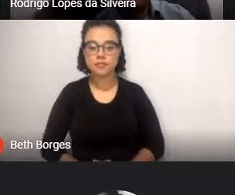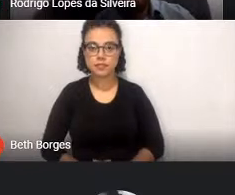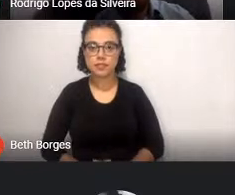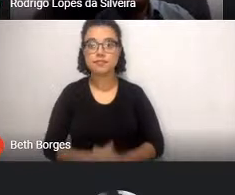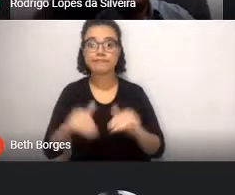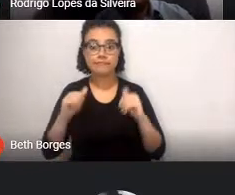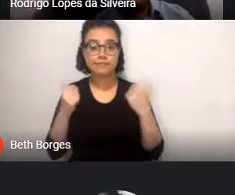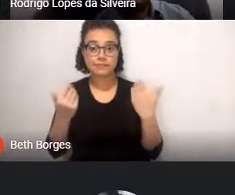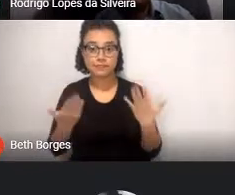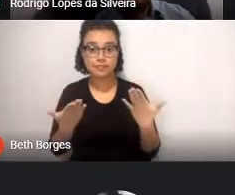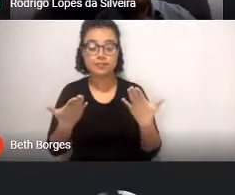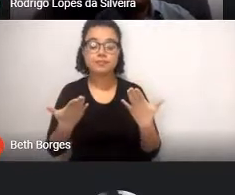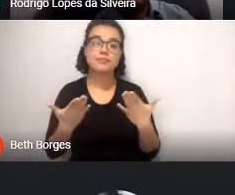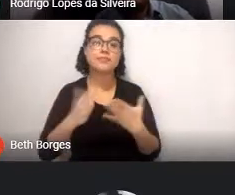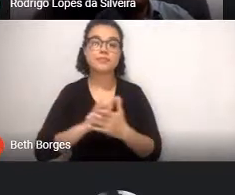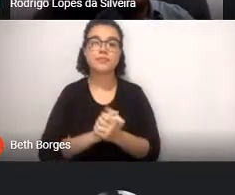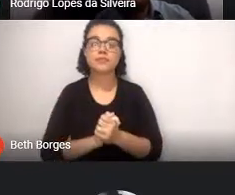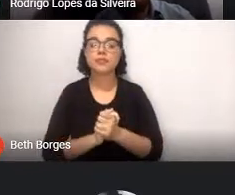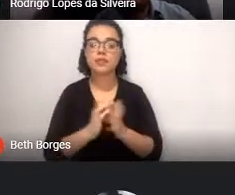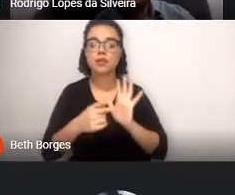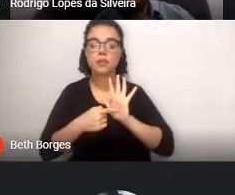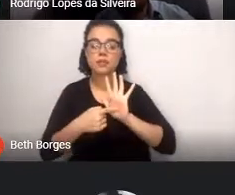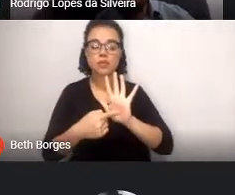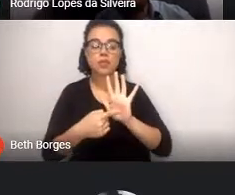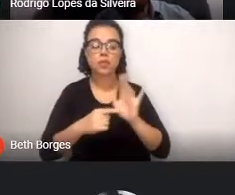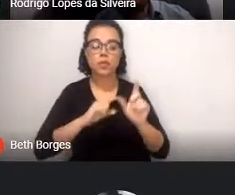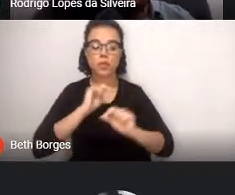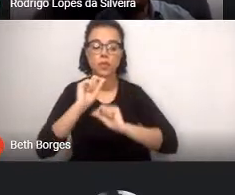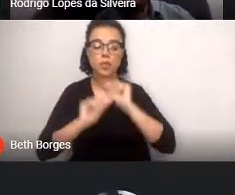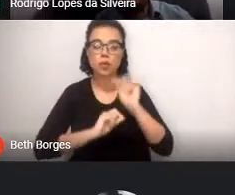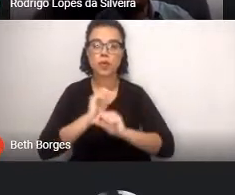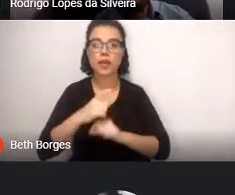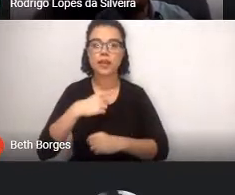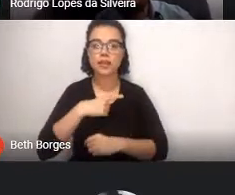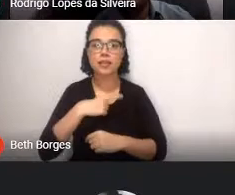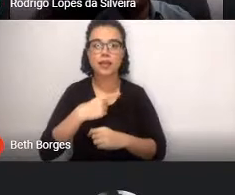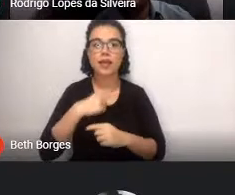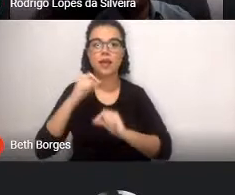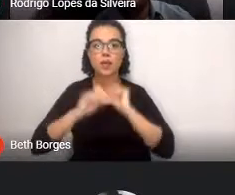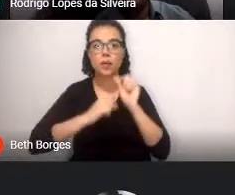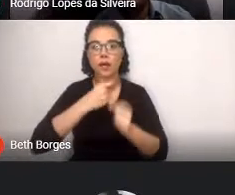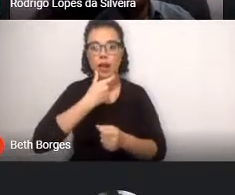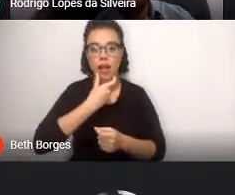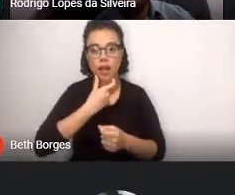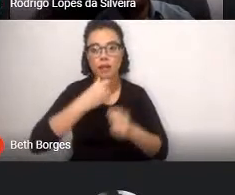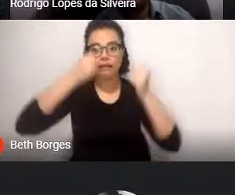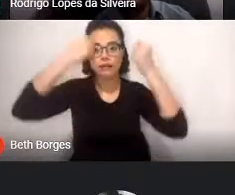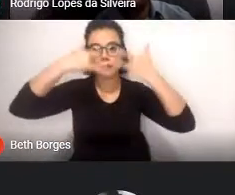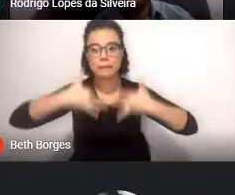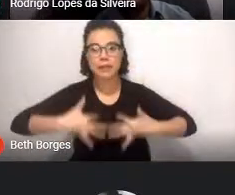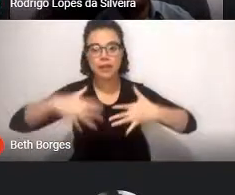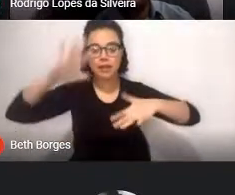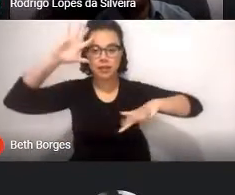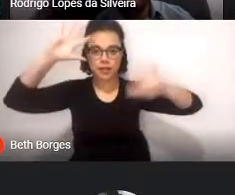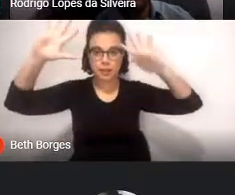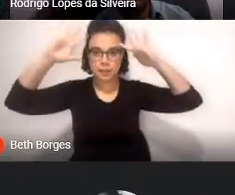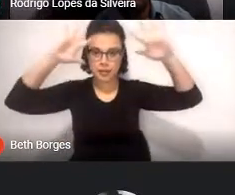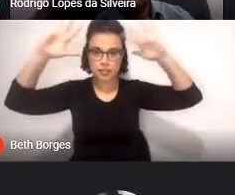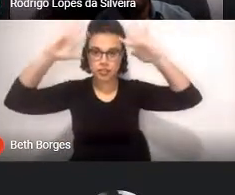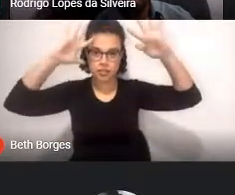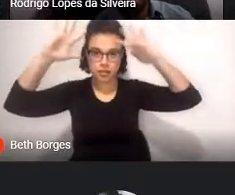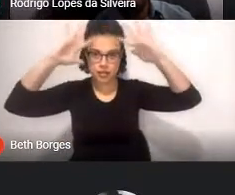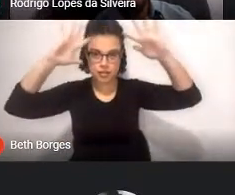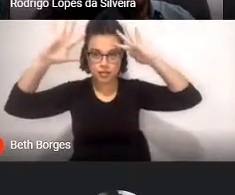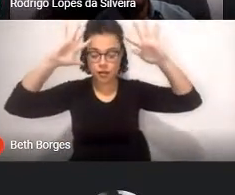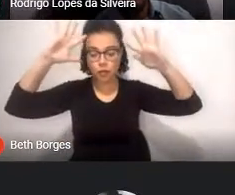Então aí é uma fala, né, de Albert Einstein quando ele diz que a imaginação é mais forte do que o conhecimento. Por